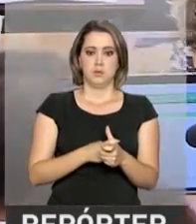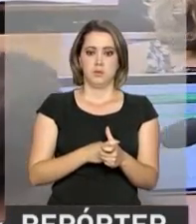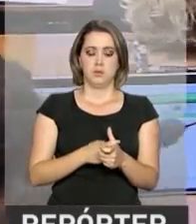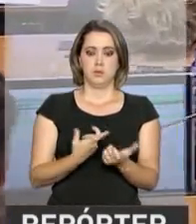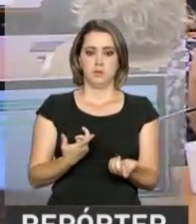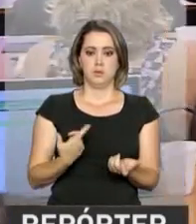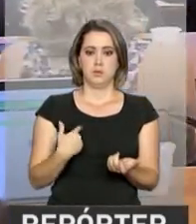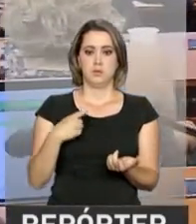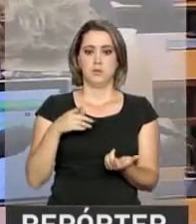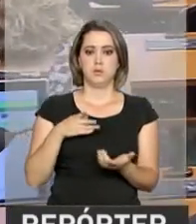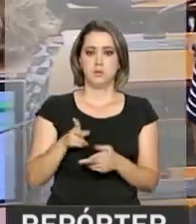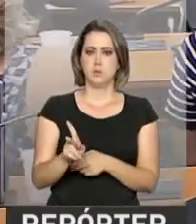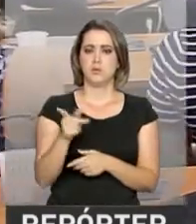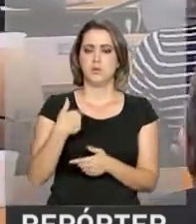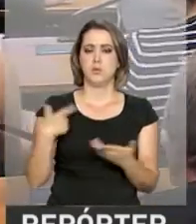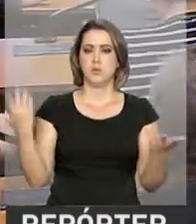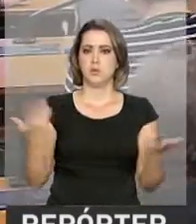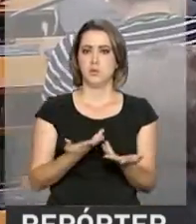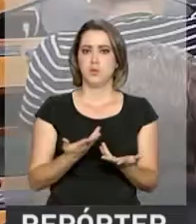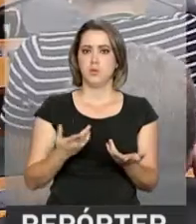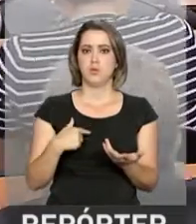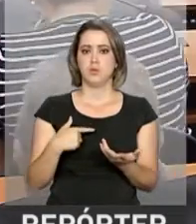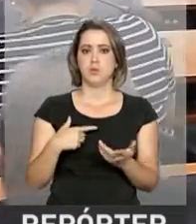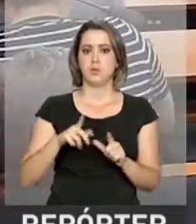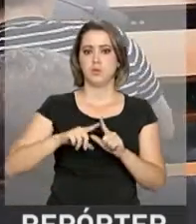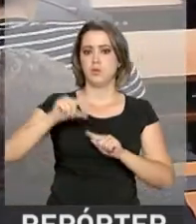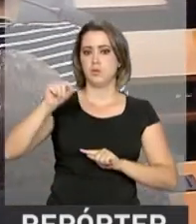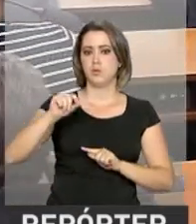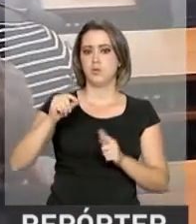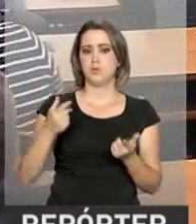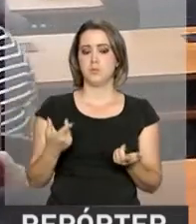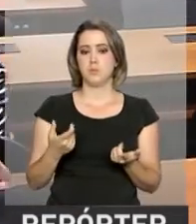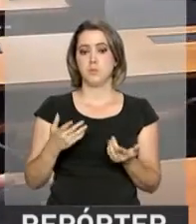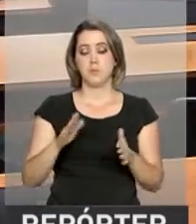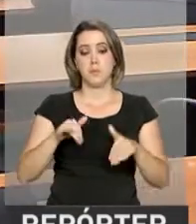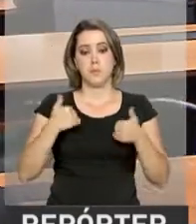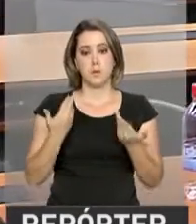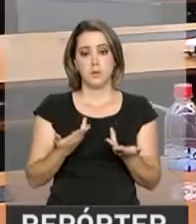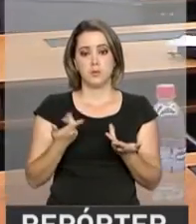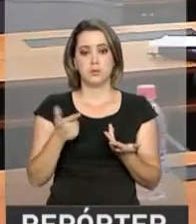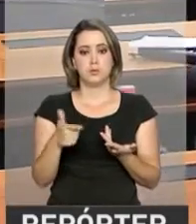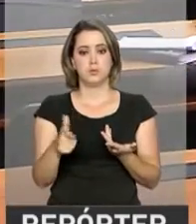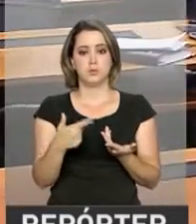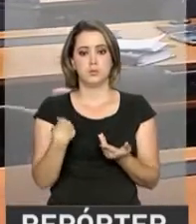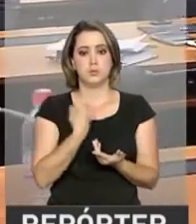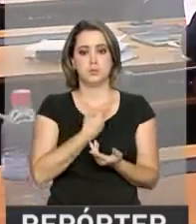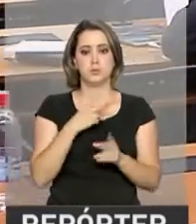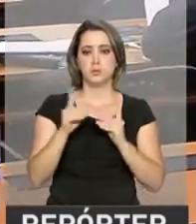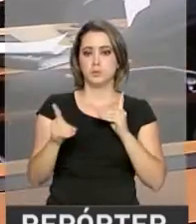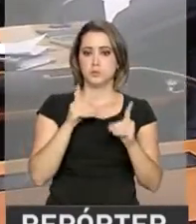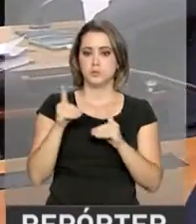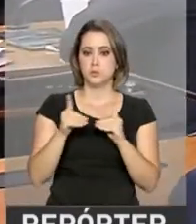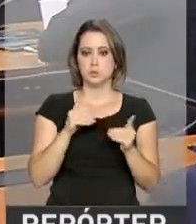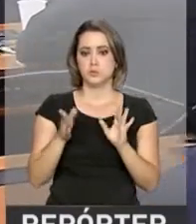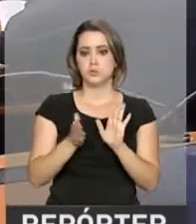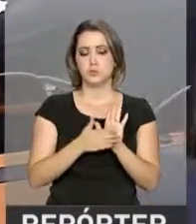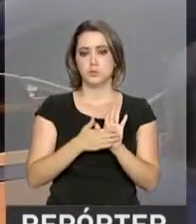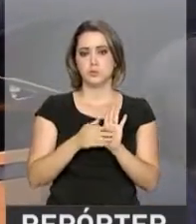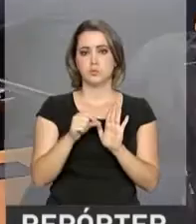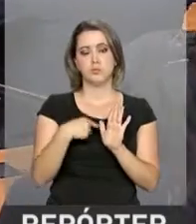essa seria nesse caso superavitária razão discutindo e